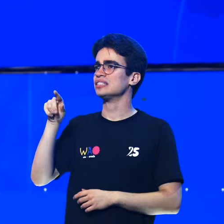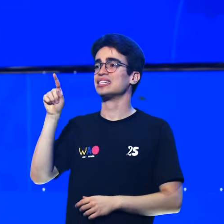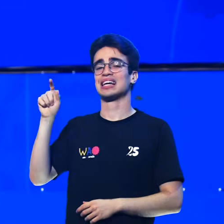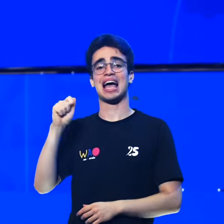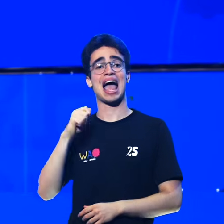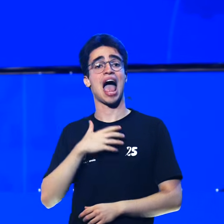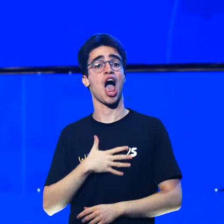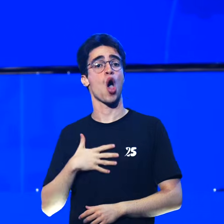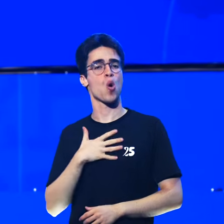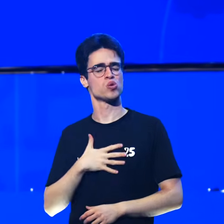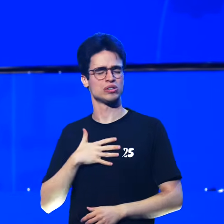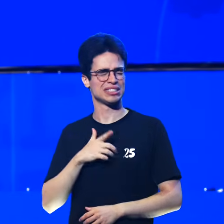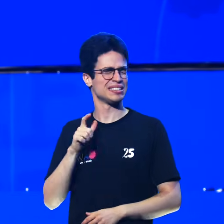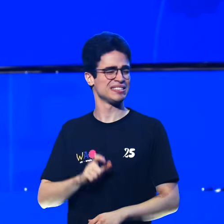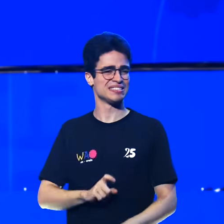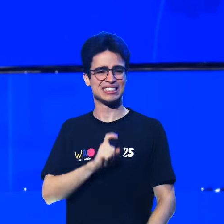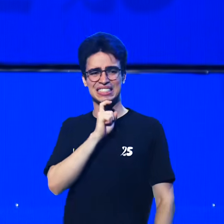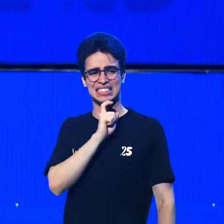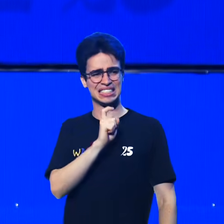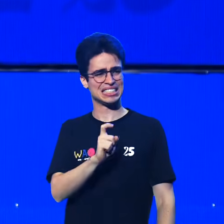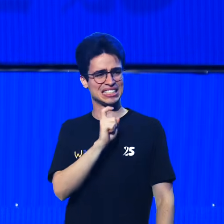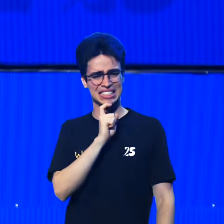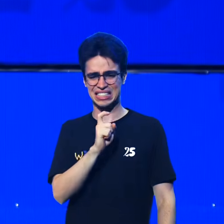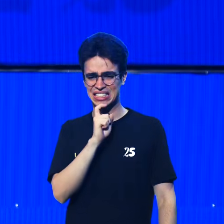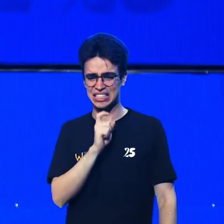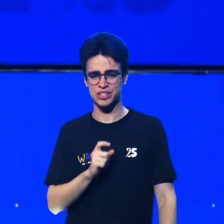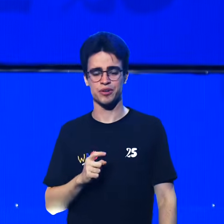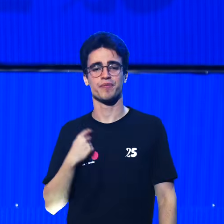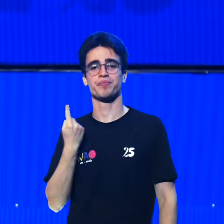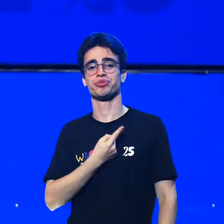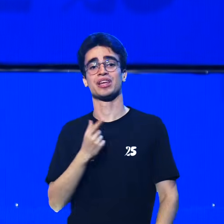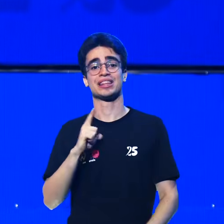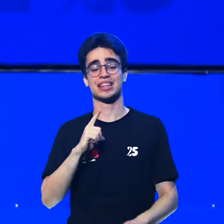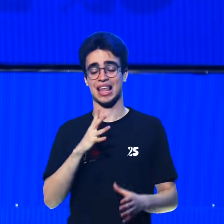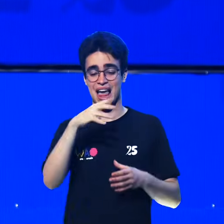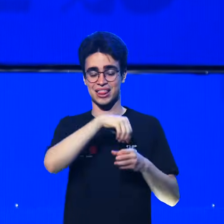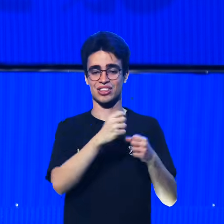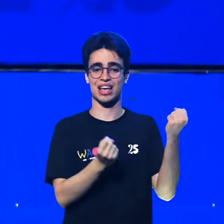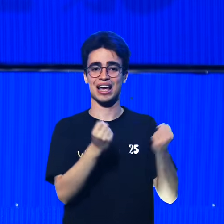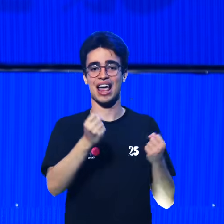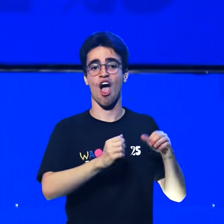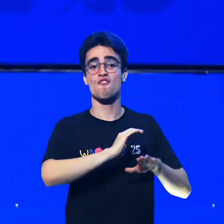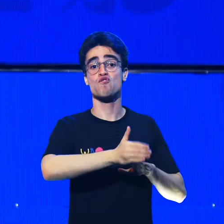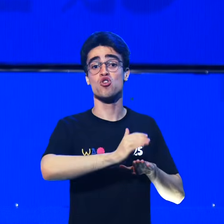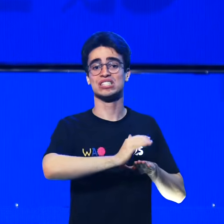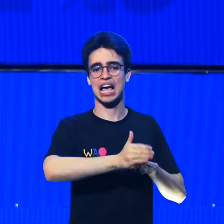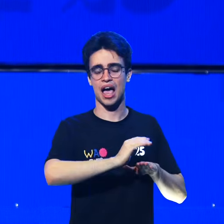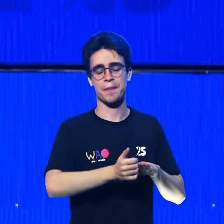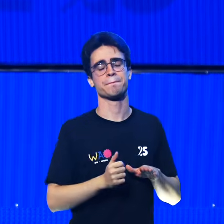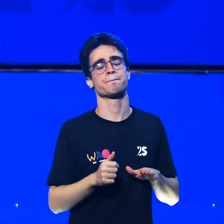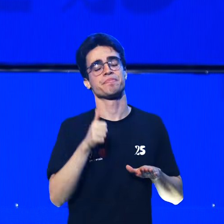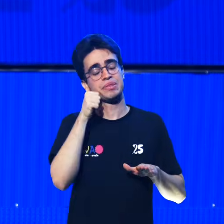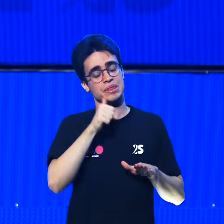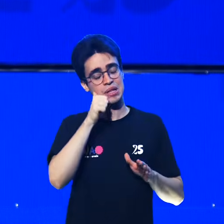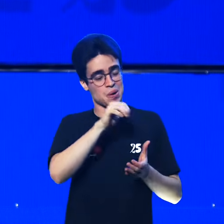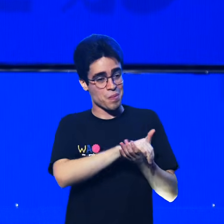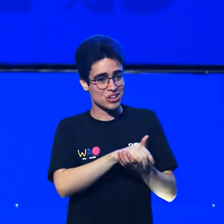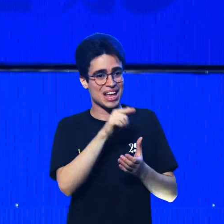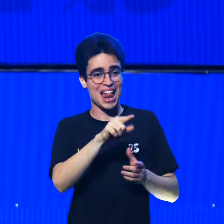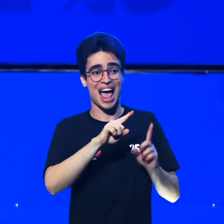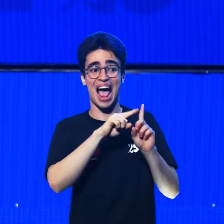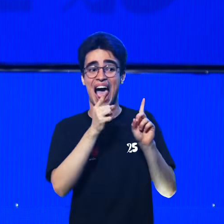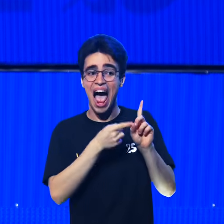muito frio. A gente estava dentro de um Fusca, eu e ela. Ela estava grávida. A gente